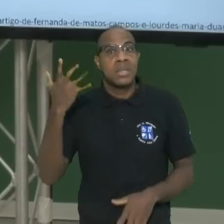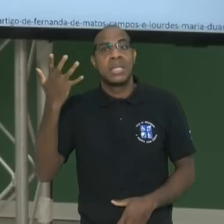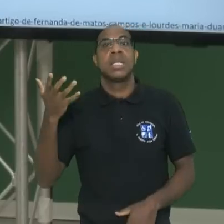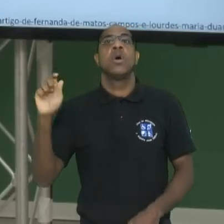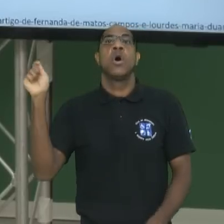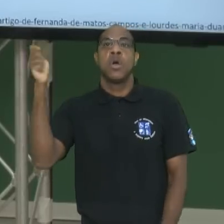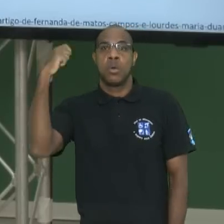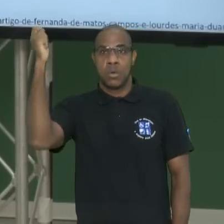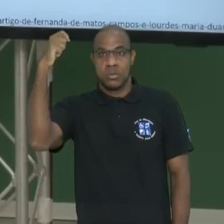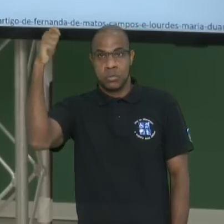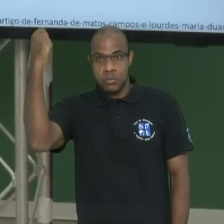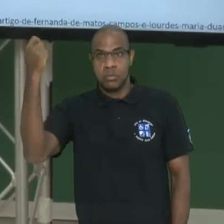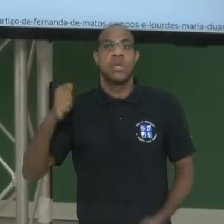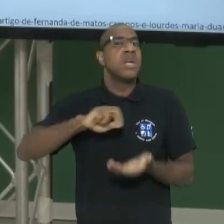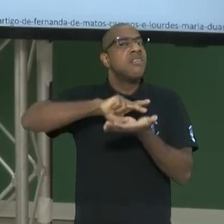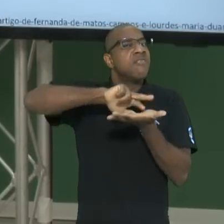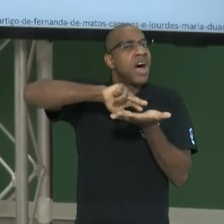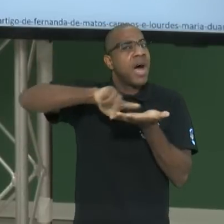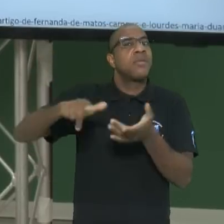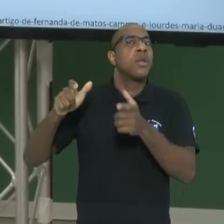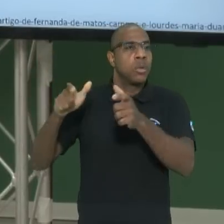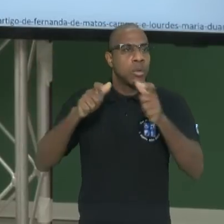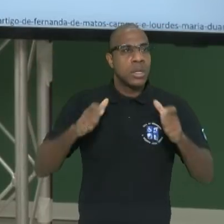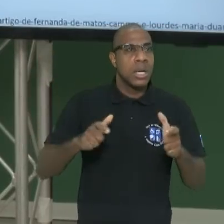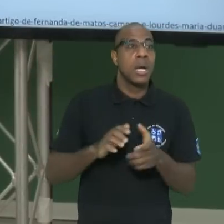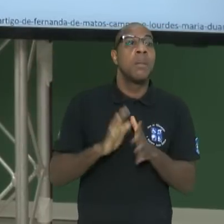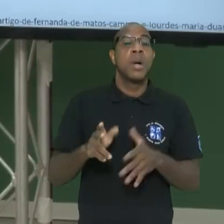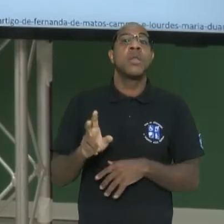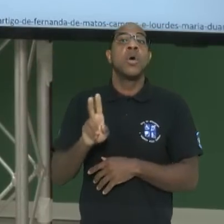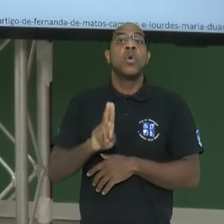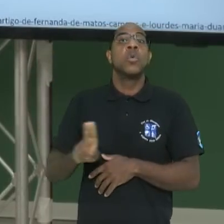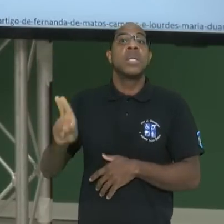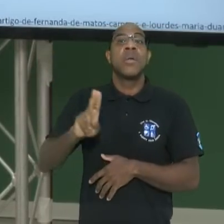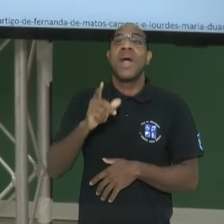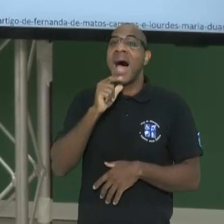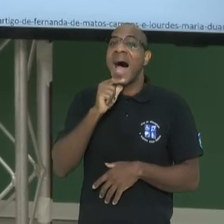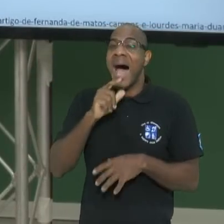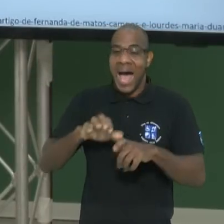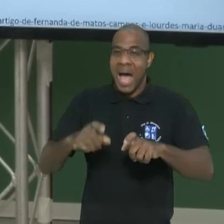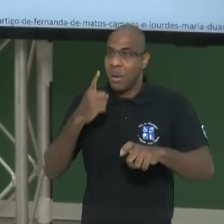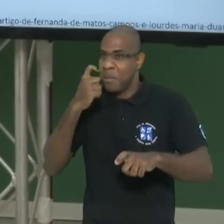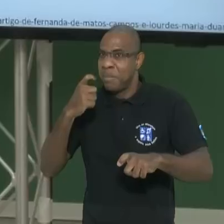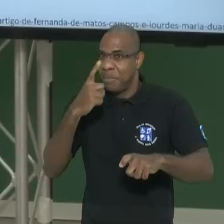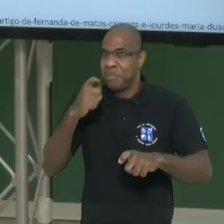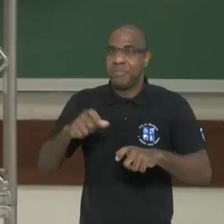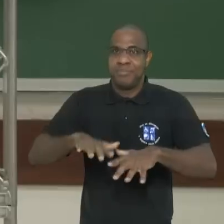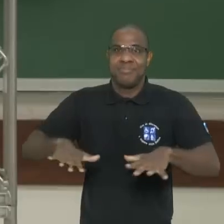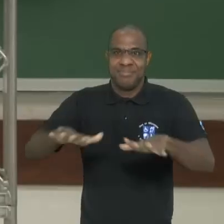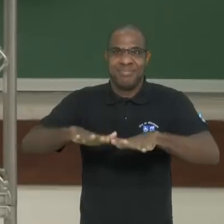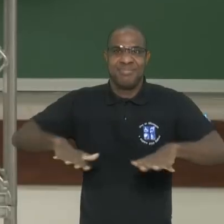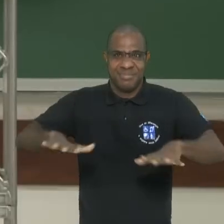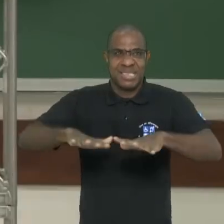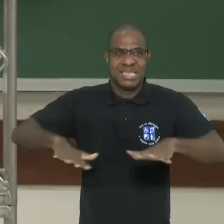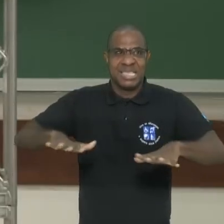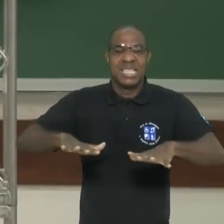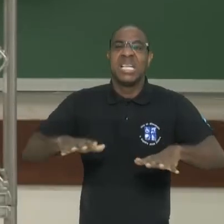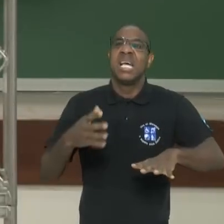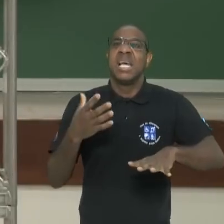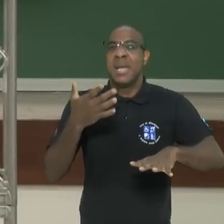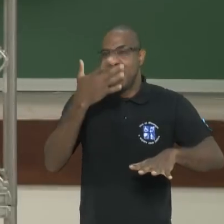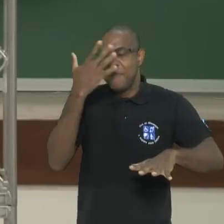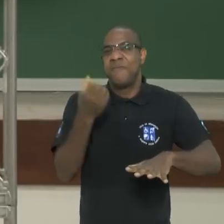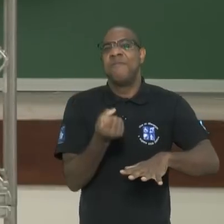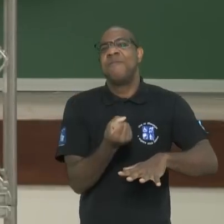E lá, pessoal, eles acabaram utilizando essa água com toxinas e 60 pessoas acabaram indo a óbito,